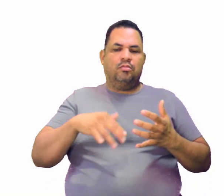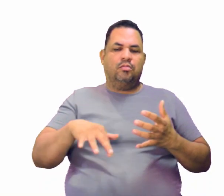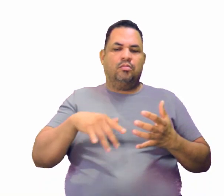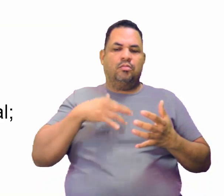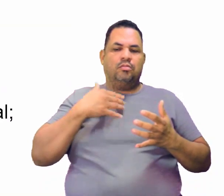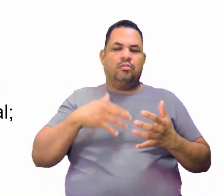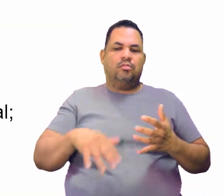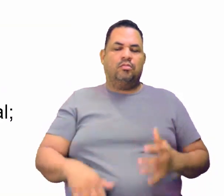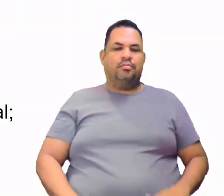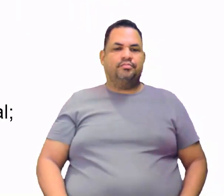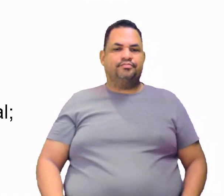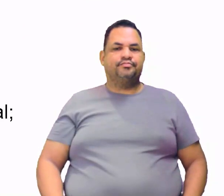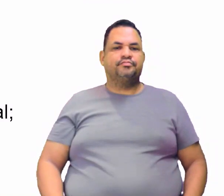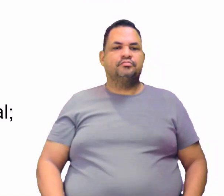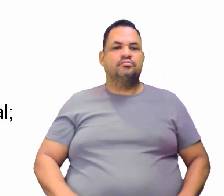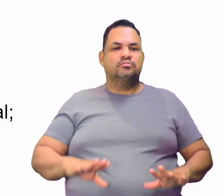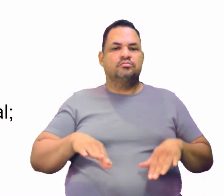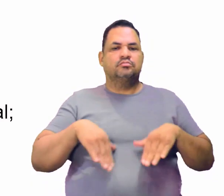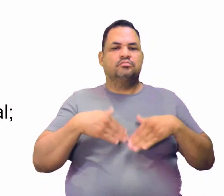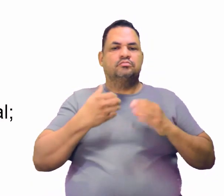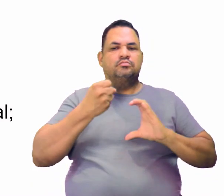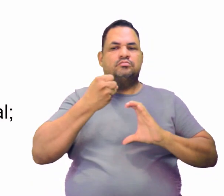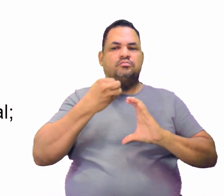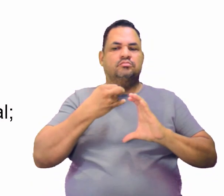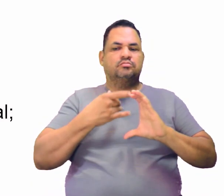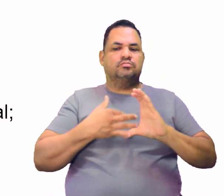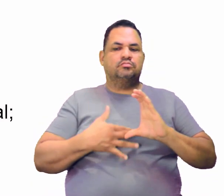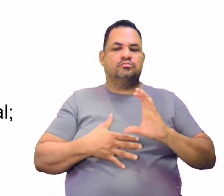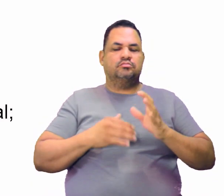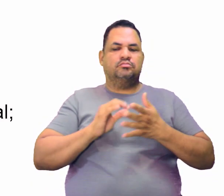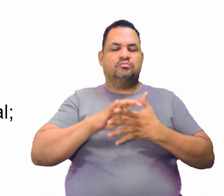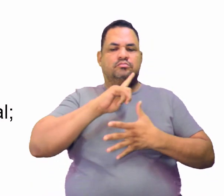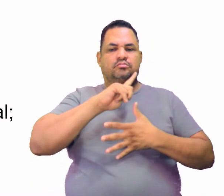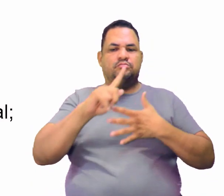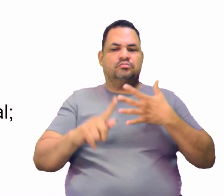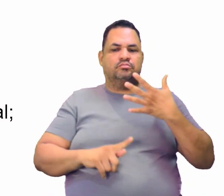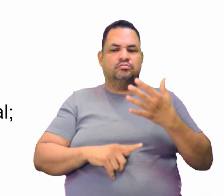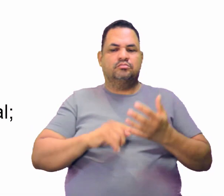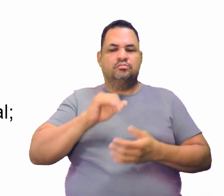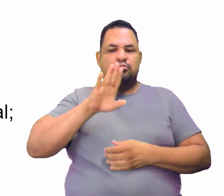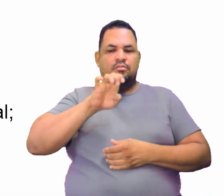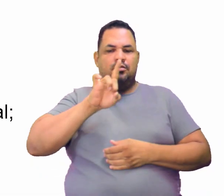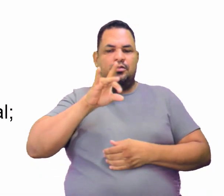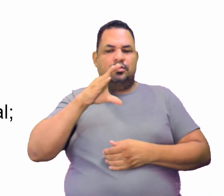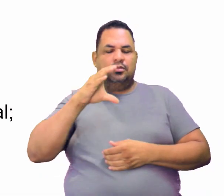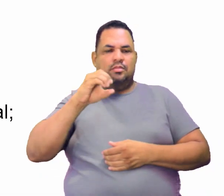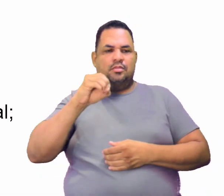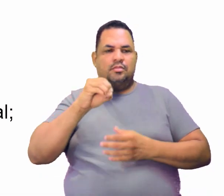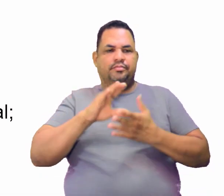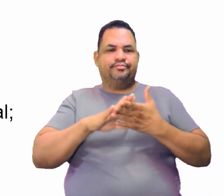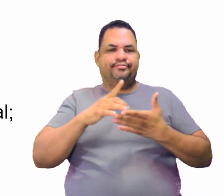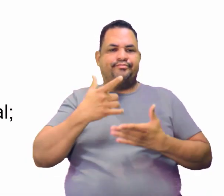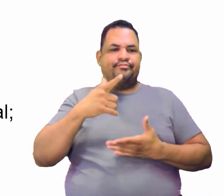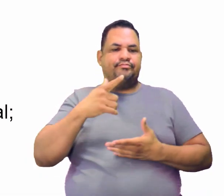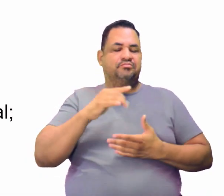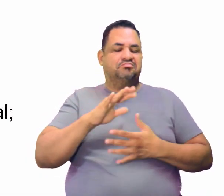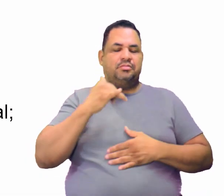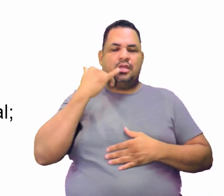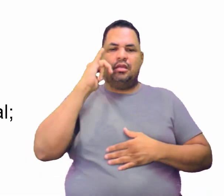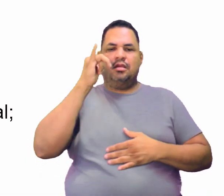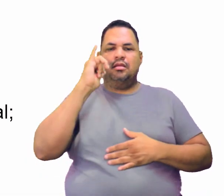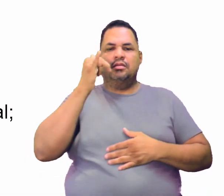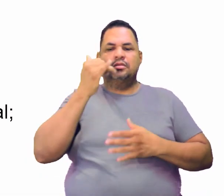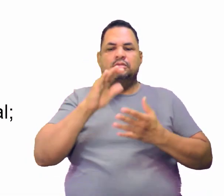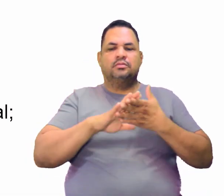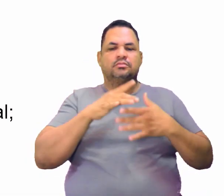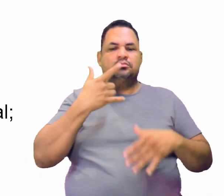musical. Quais são as características do gênero lírico, amadinho? Olha só, não tem narrador,